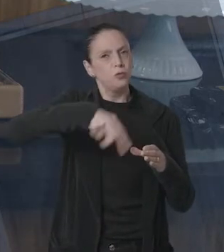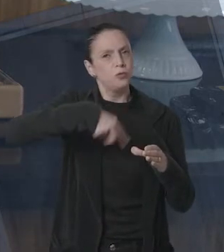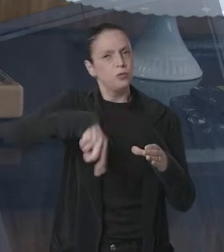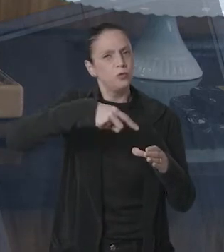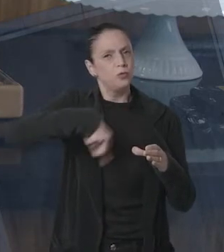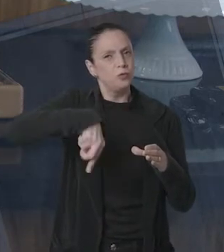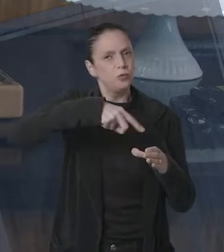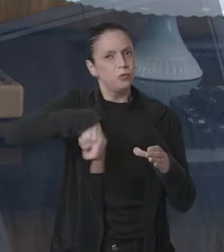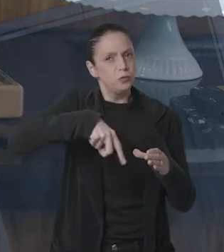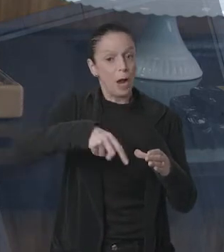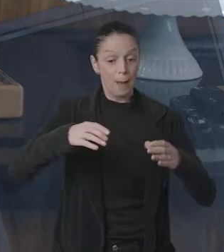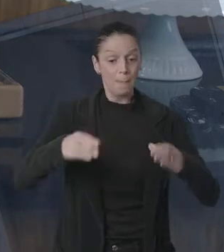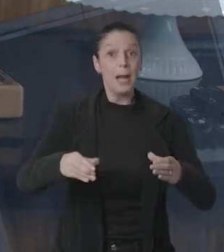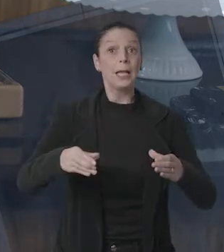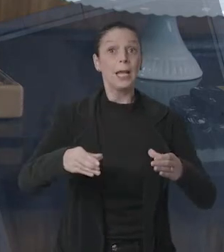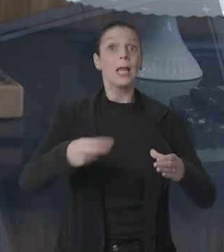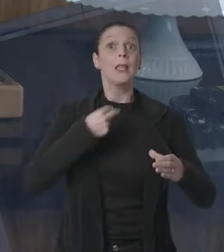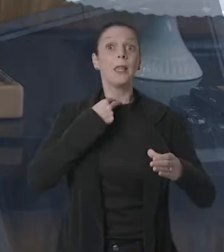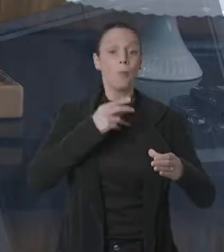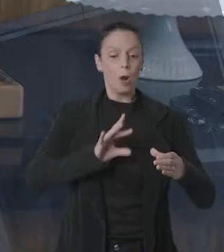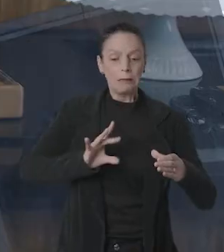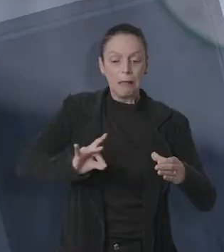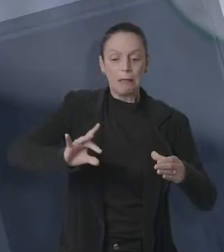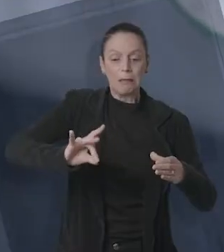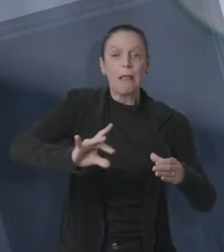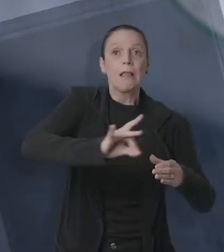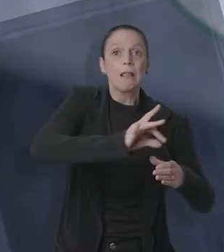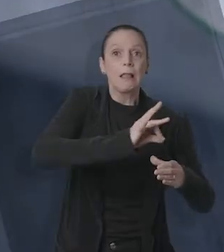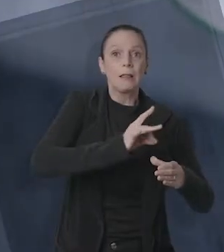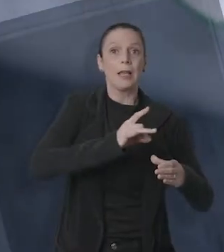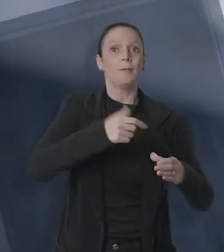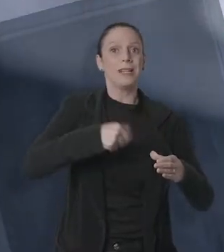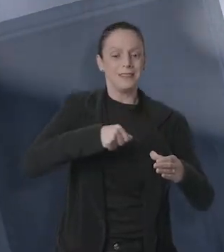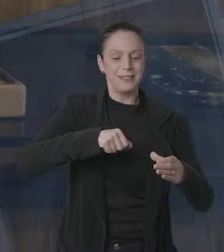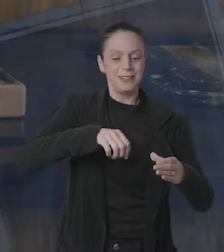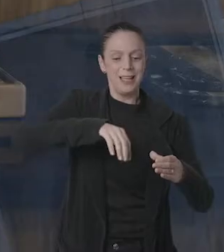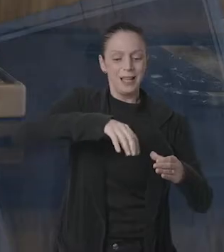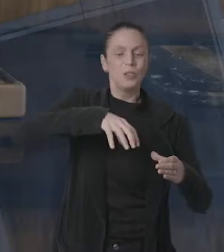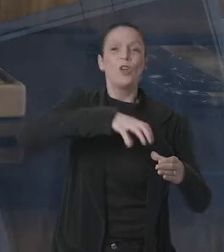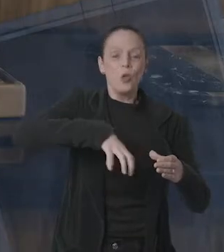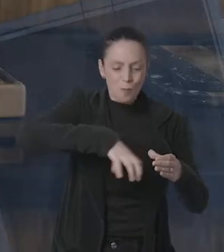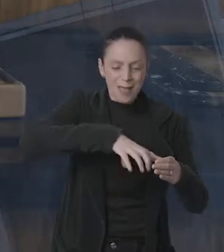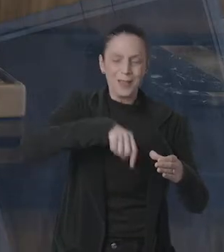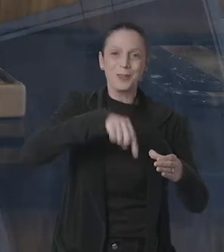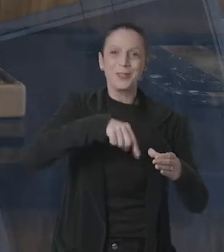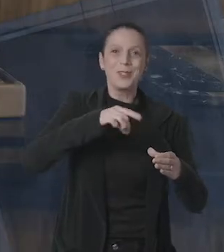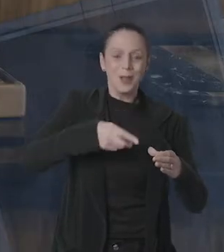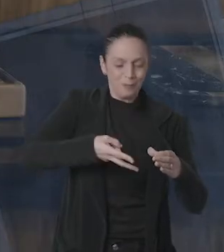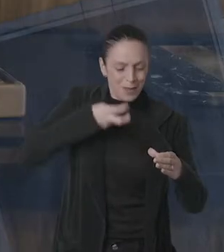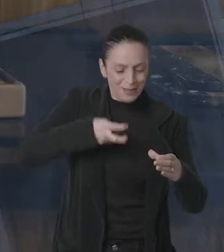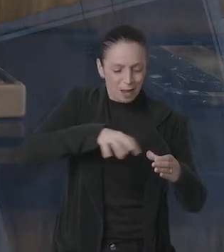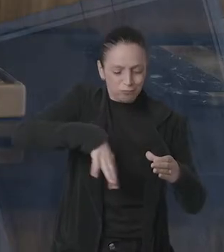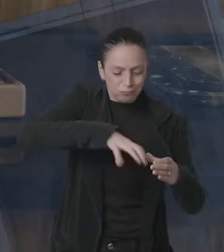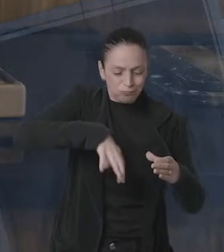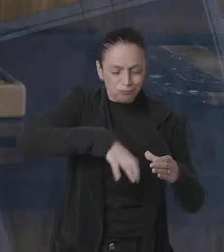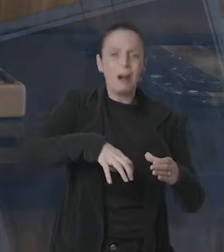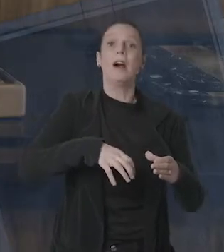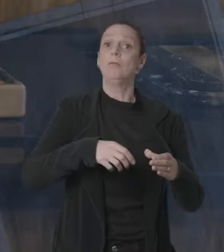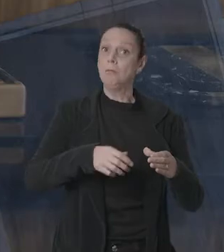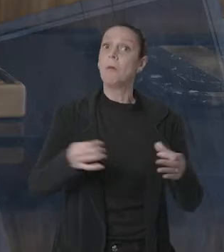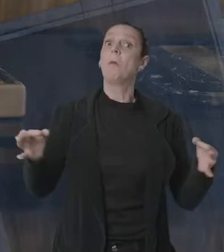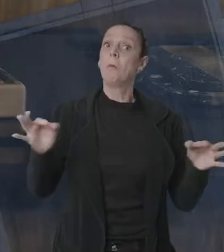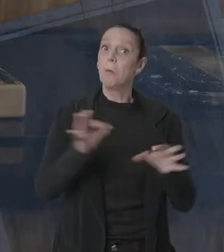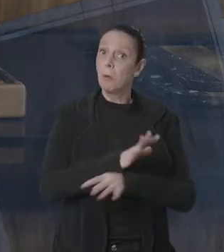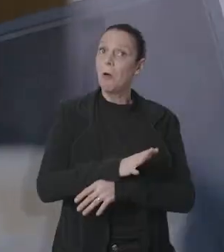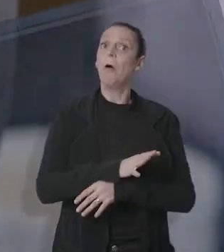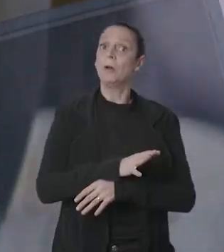até ele desgrudar das laterais da batedeira, tá? Já chegou no ponto que a gente queria, pode ver que